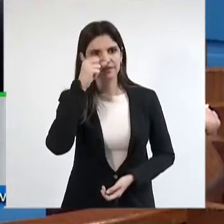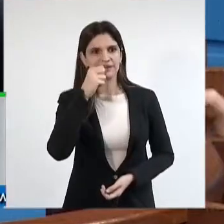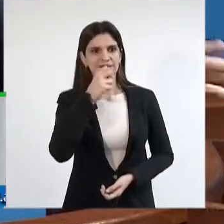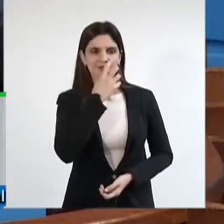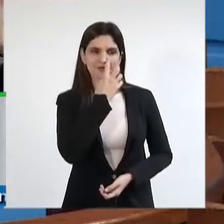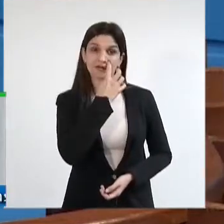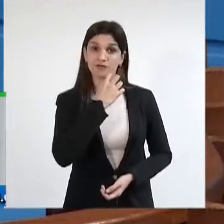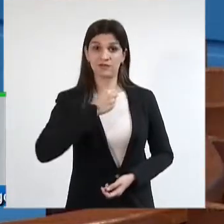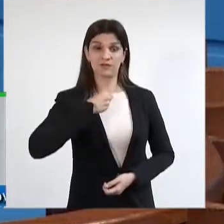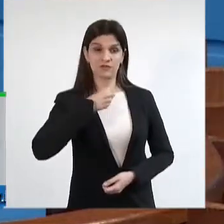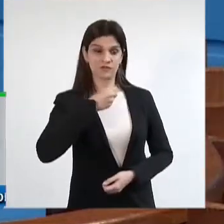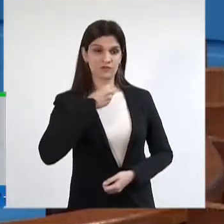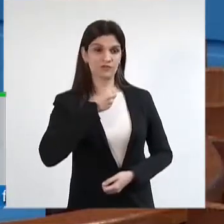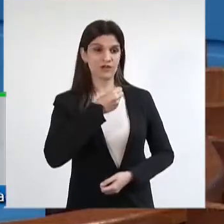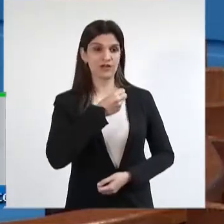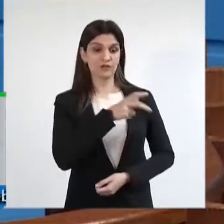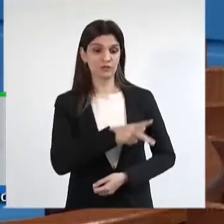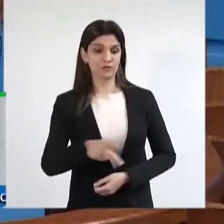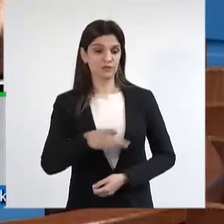República a